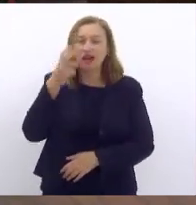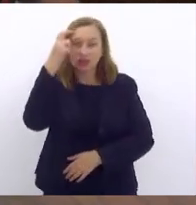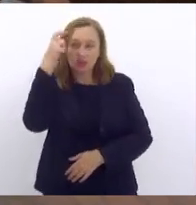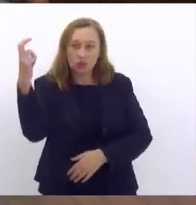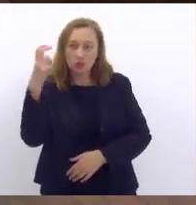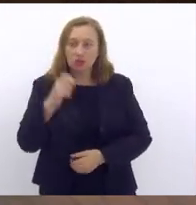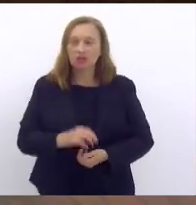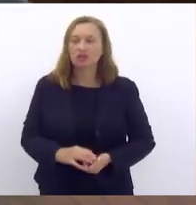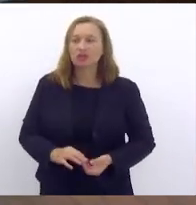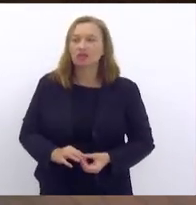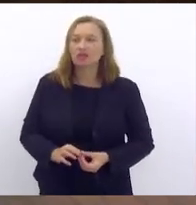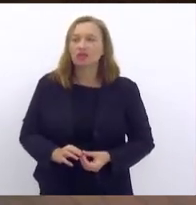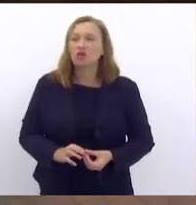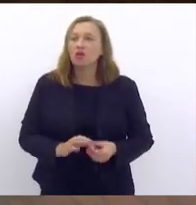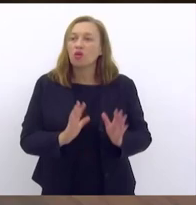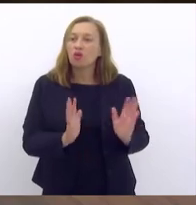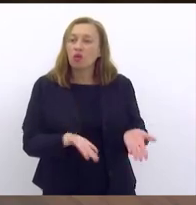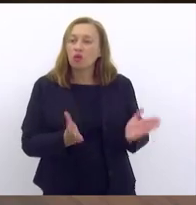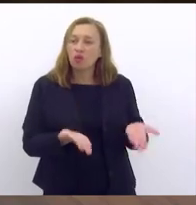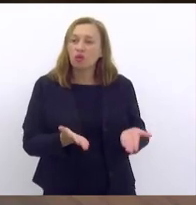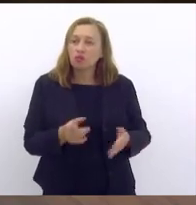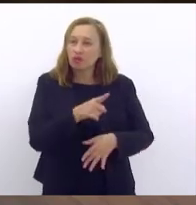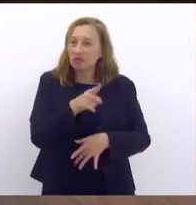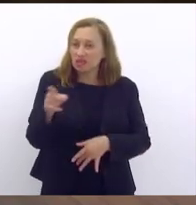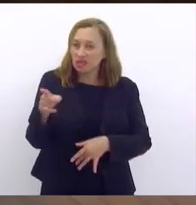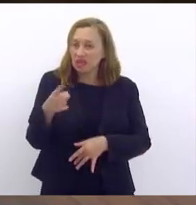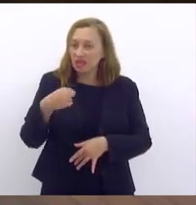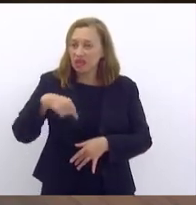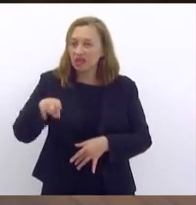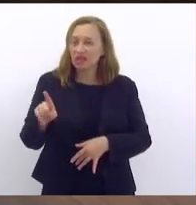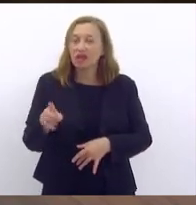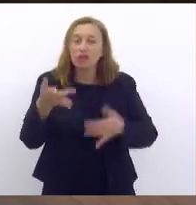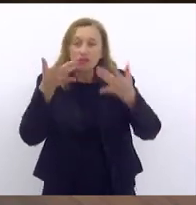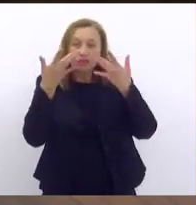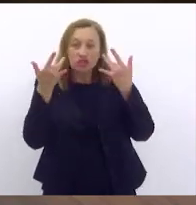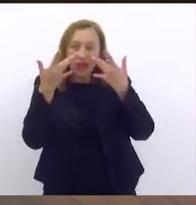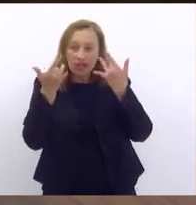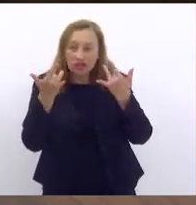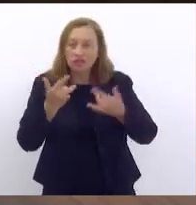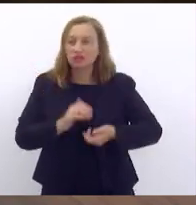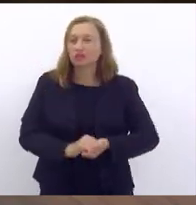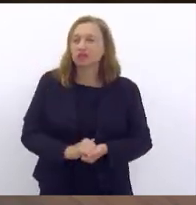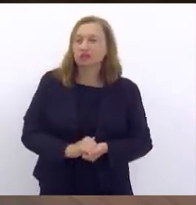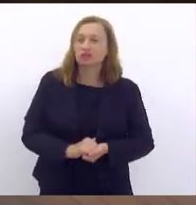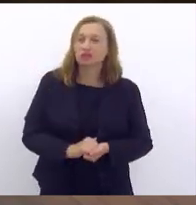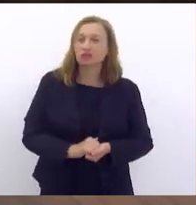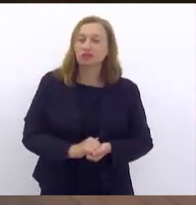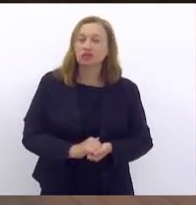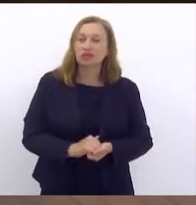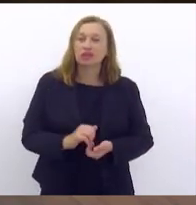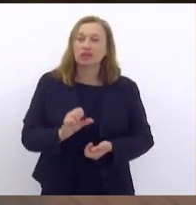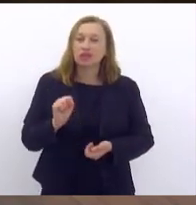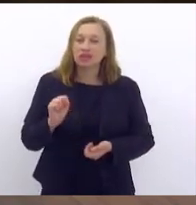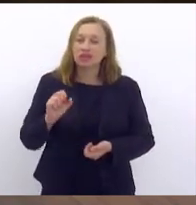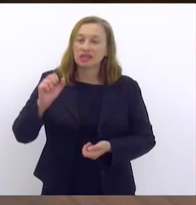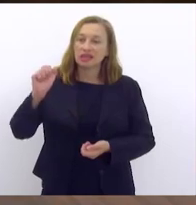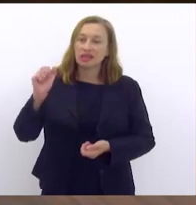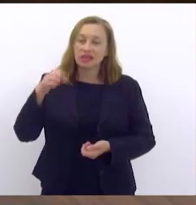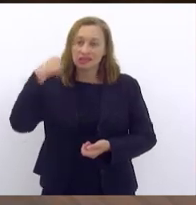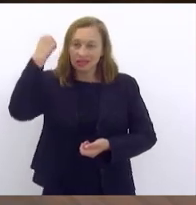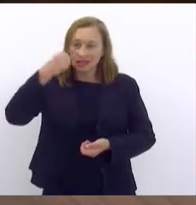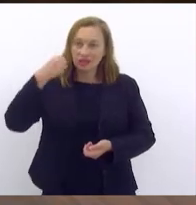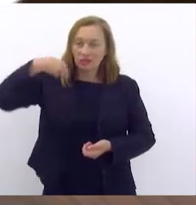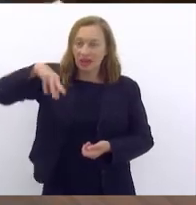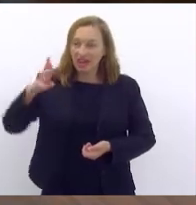cultura. Hoje em dia, para você ir para um teatro, senador Marquinhos, é